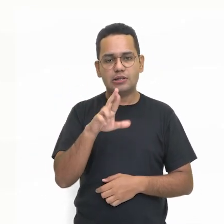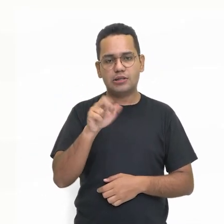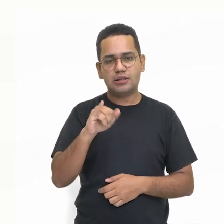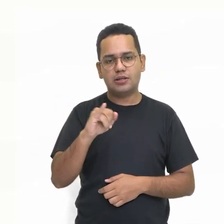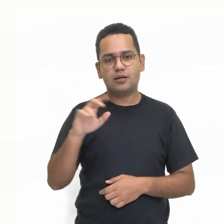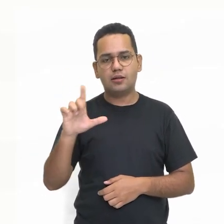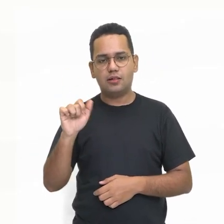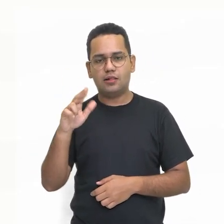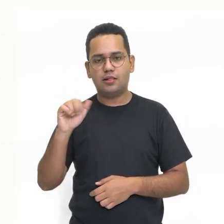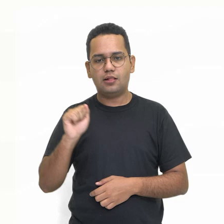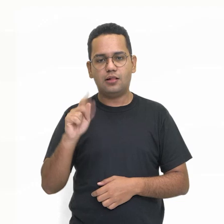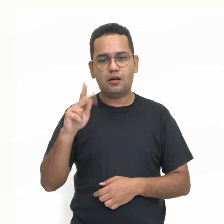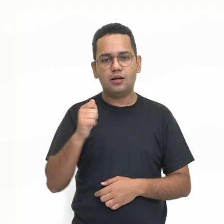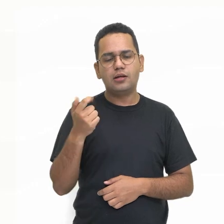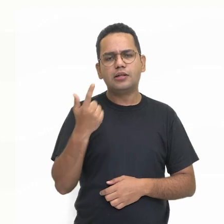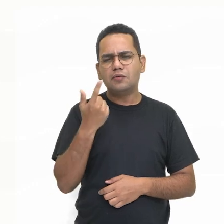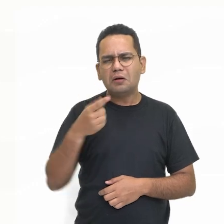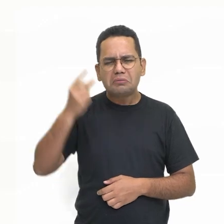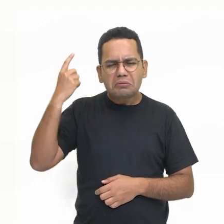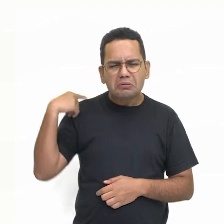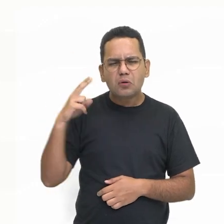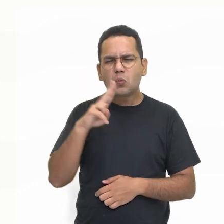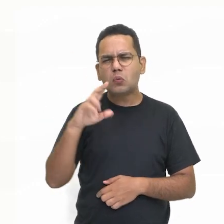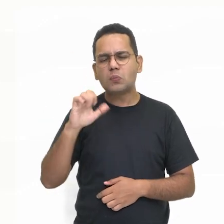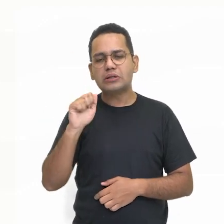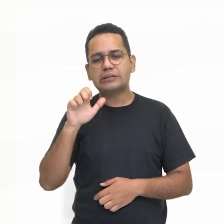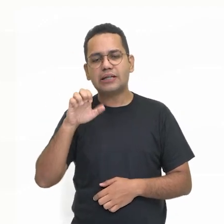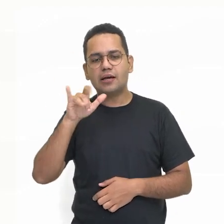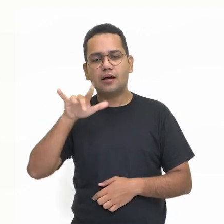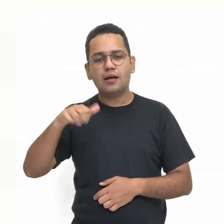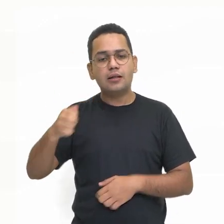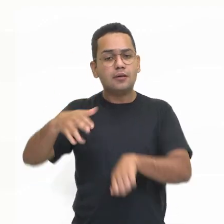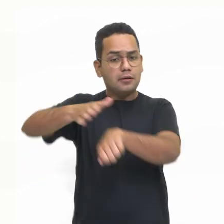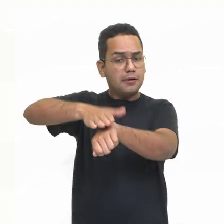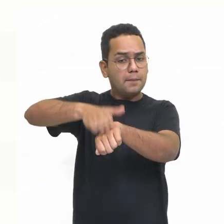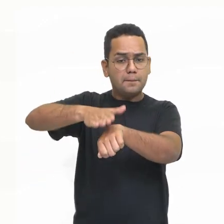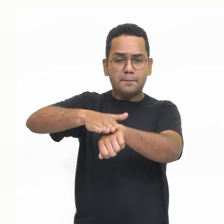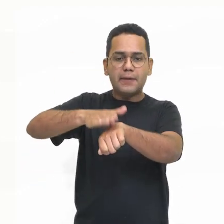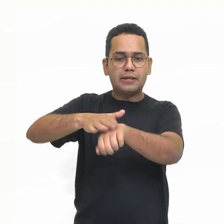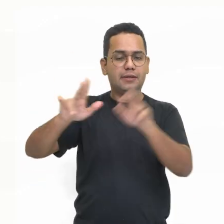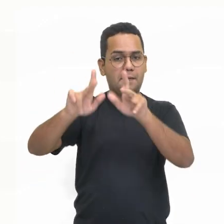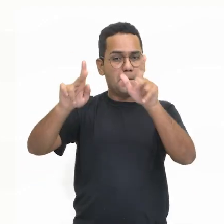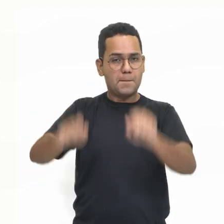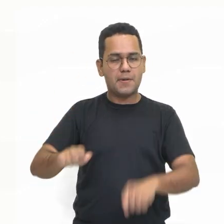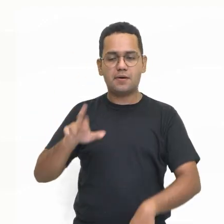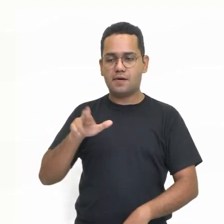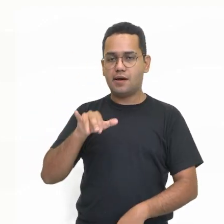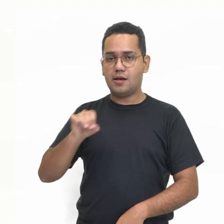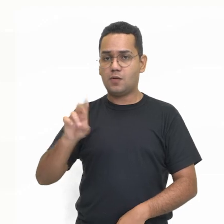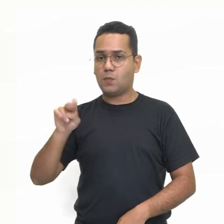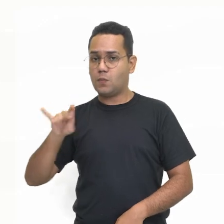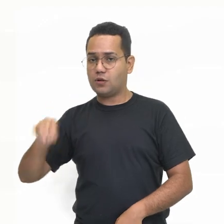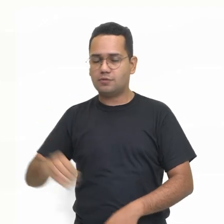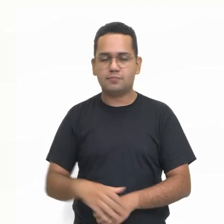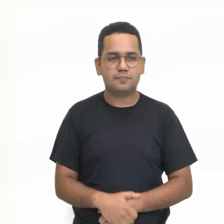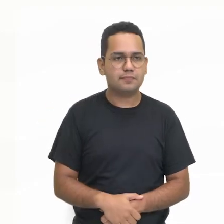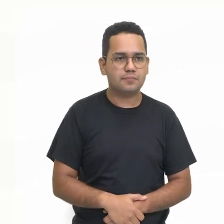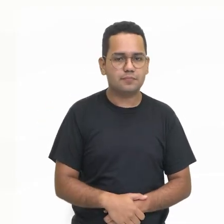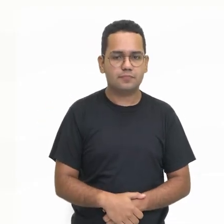também como Antigo Ceilão, obteve a independência pacífica do Reino Unido. Então, todos